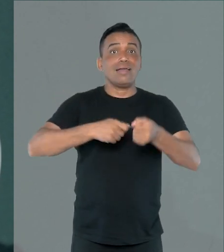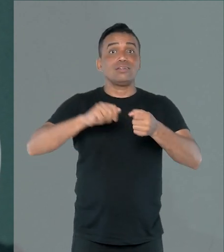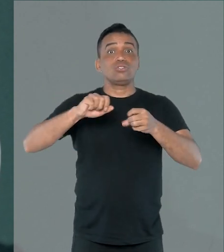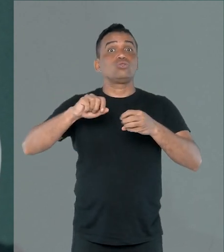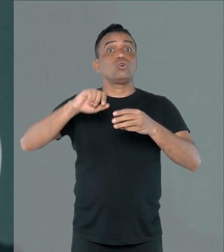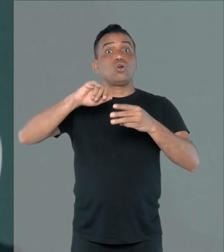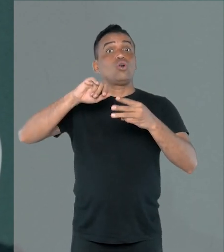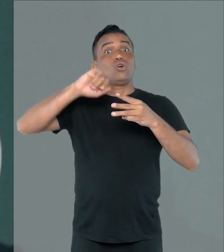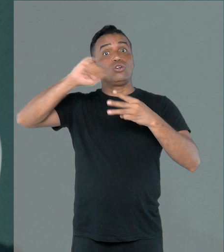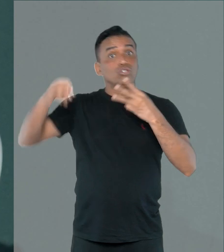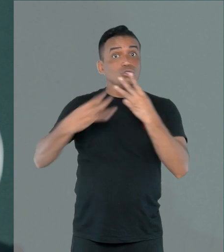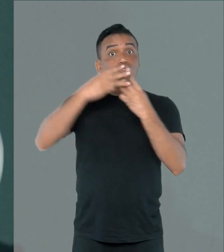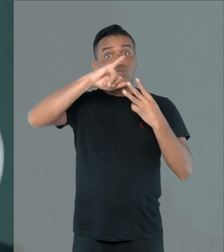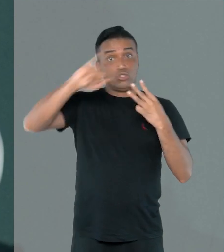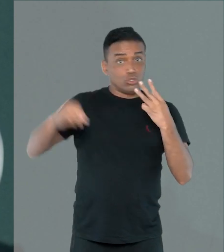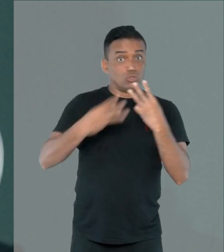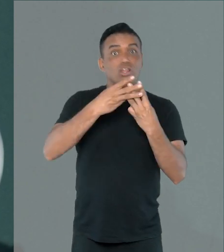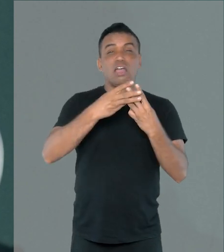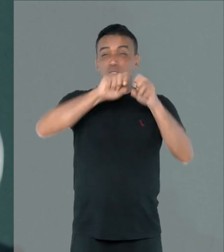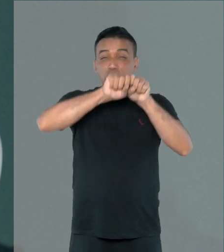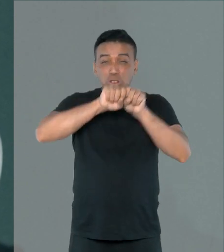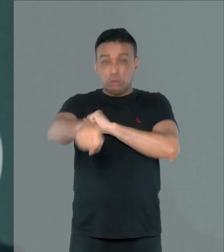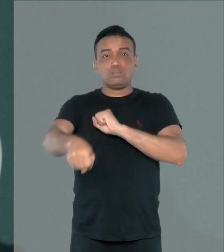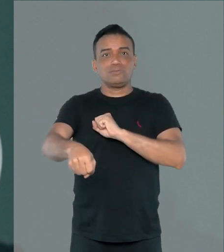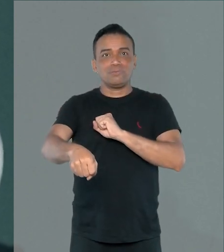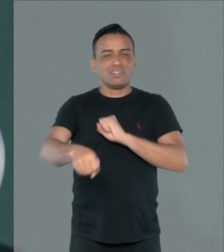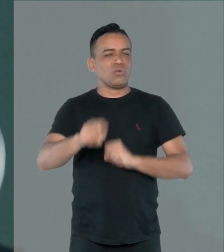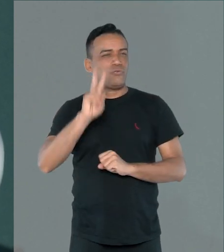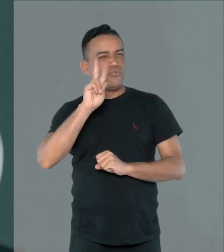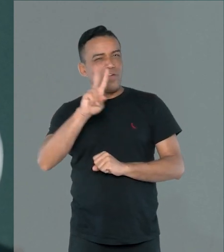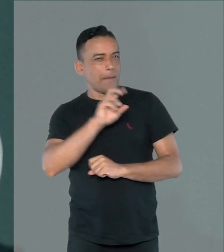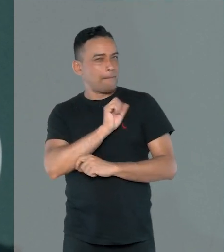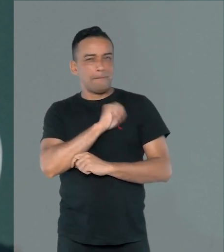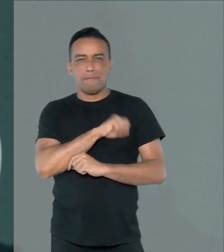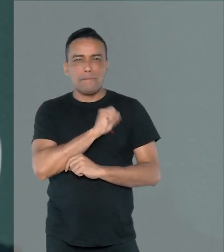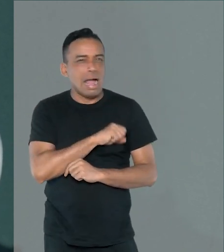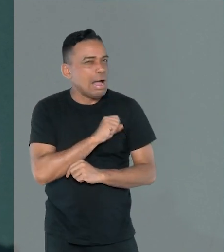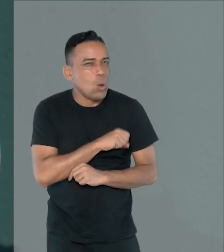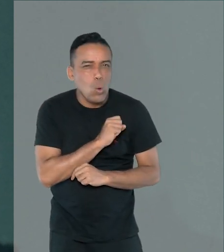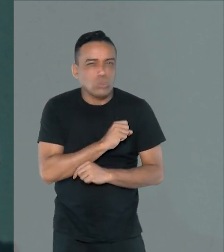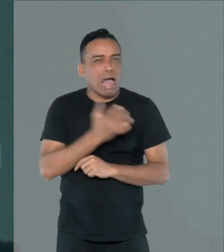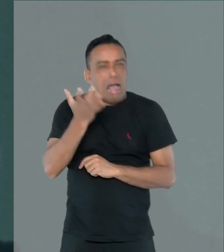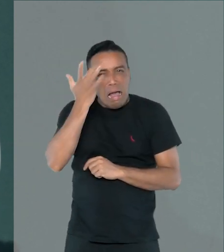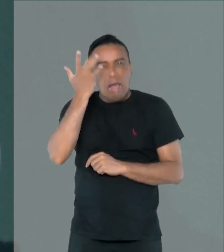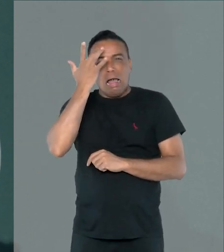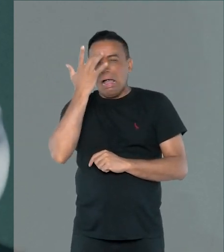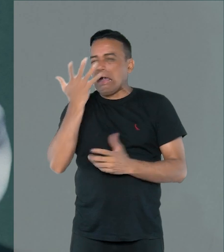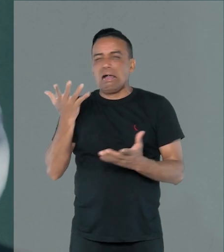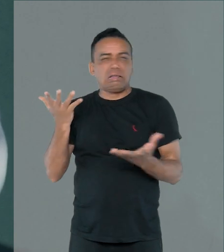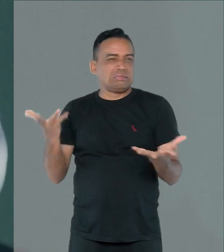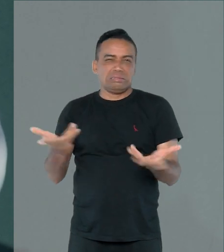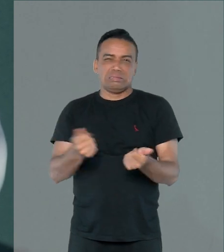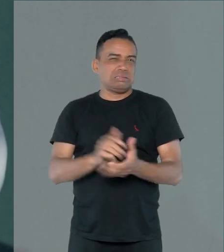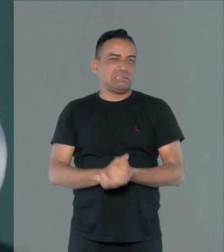ver esse ovo da serpente, sabe, amadurecer. A gente não tinha, eu nunca vi no Brasil um documento. Se